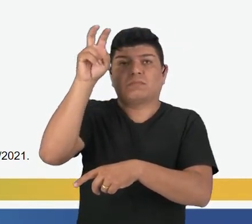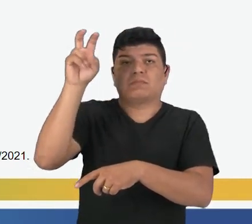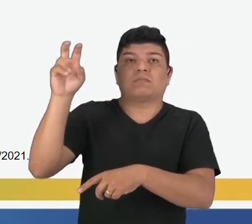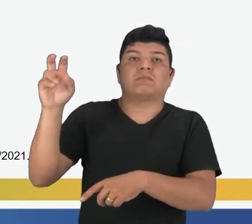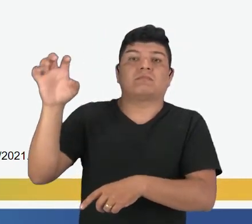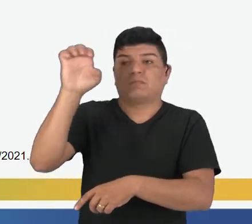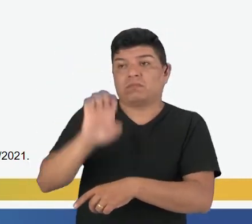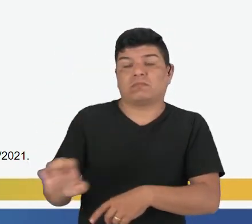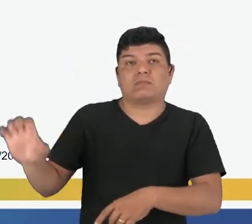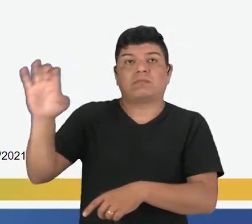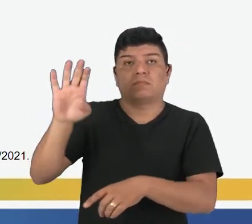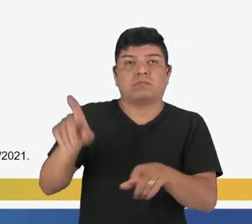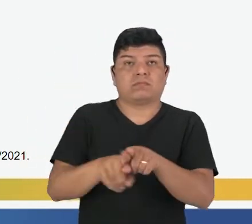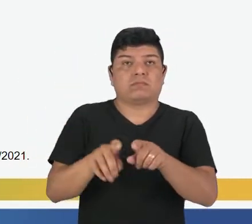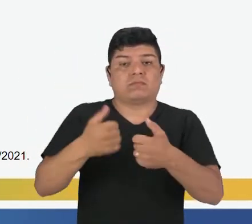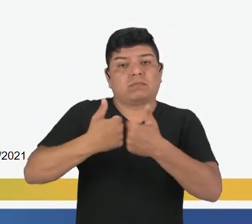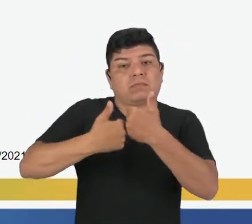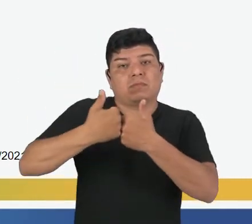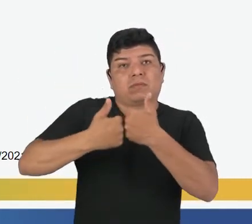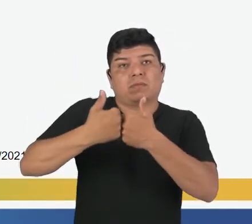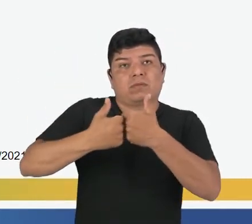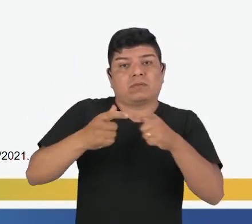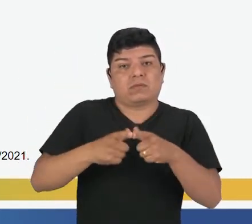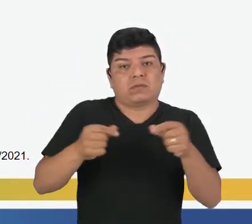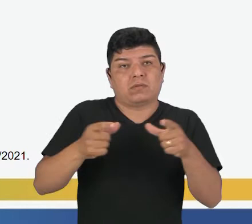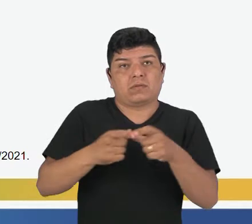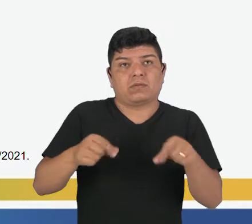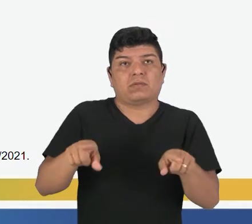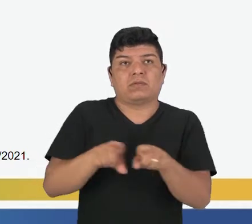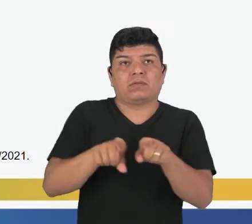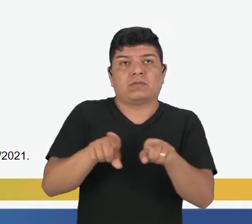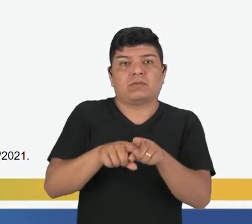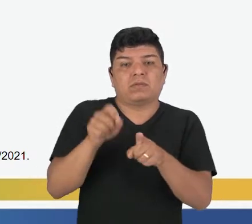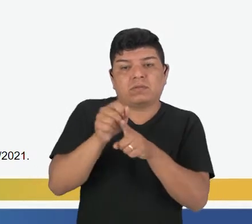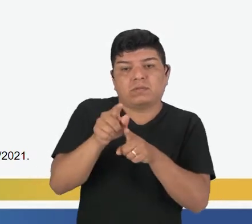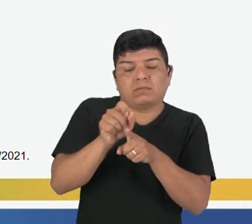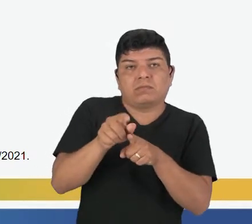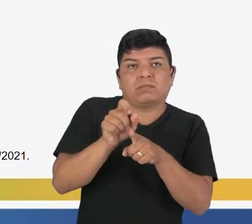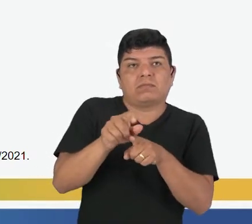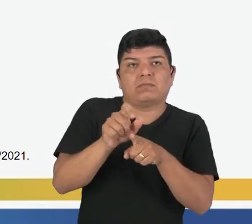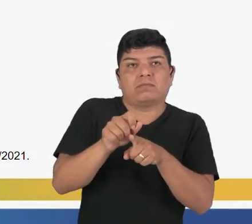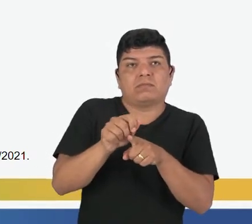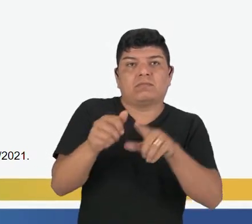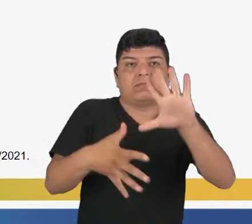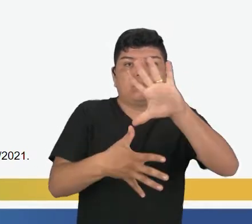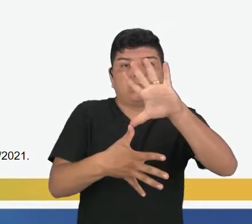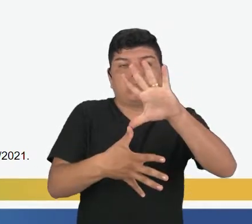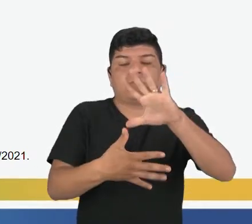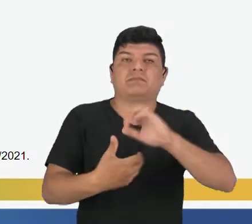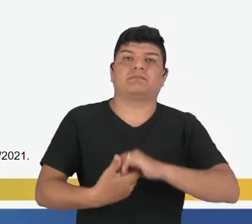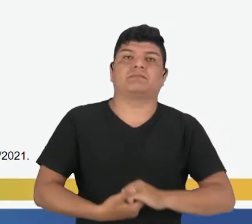o arroz na nação oriental e o milho nas Américas.